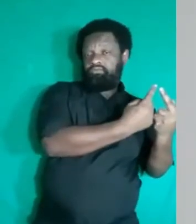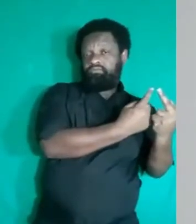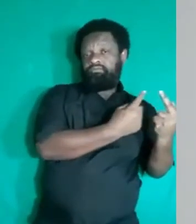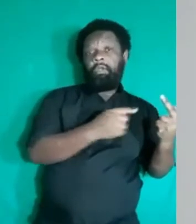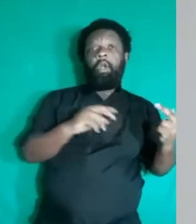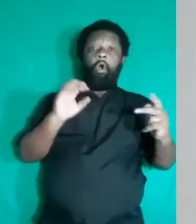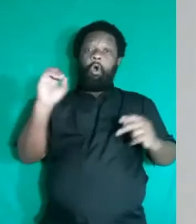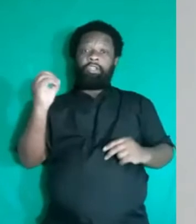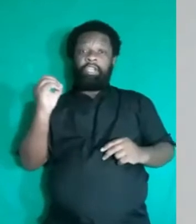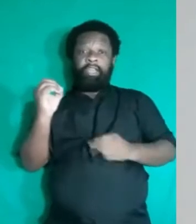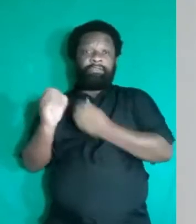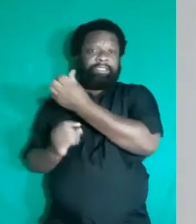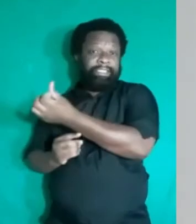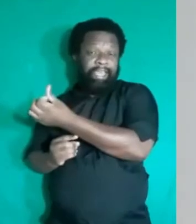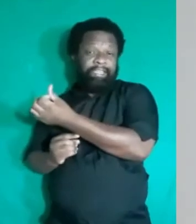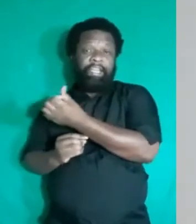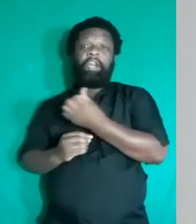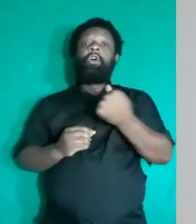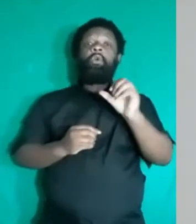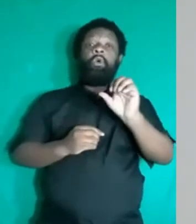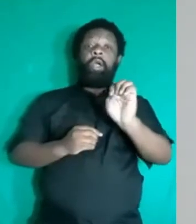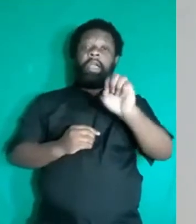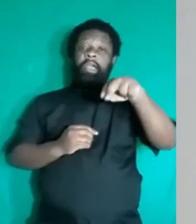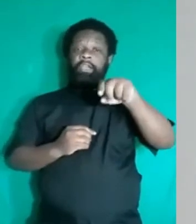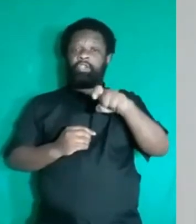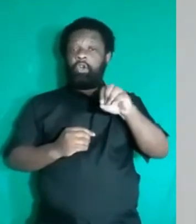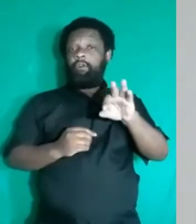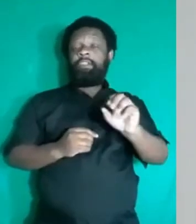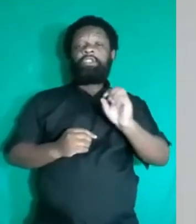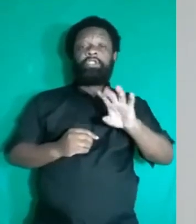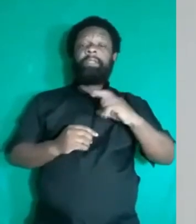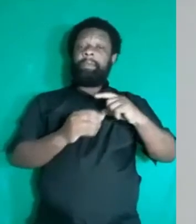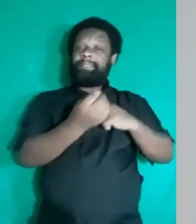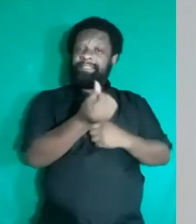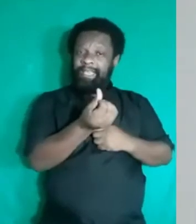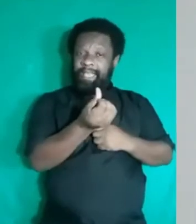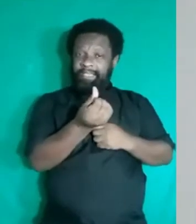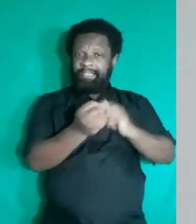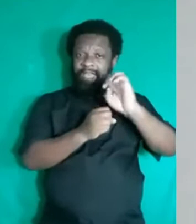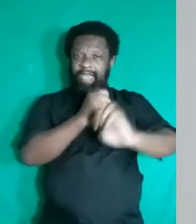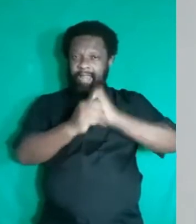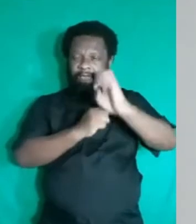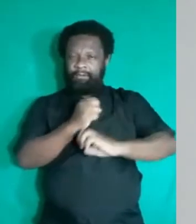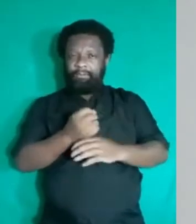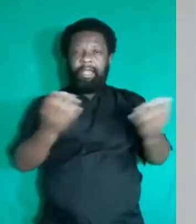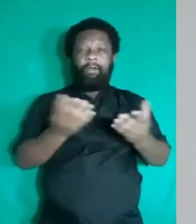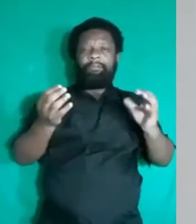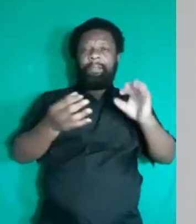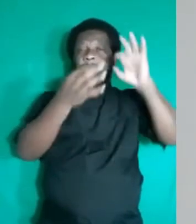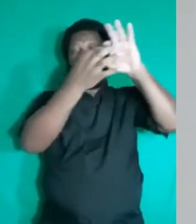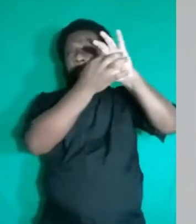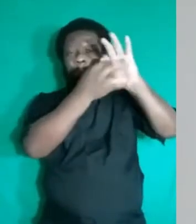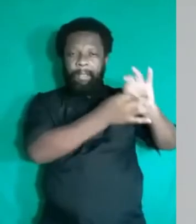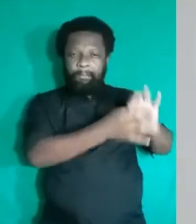um deles, né? Então o hidrogênio só tem 1 elétron na camada de valência, os oxigênios têm 6, e o enxofre, que está na mesma família do oxigênio, também